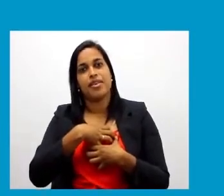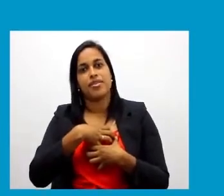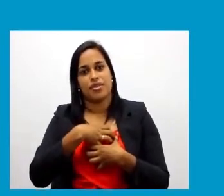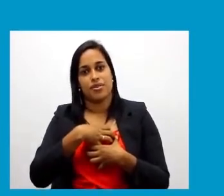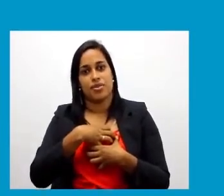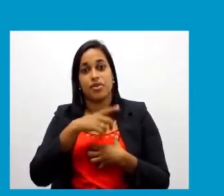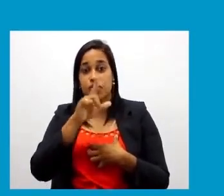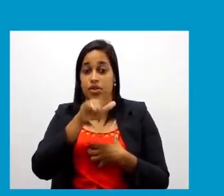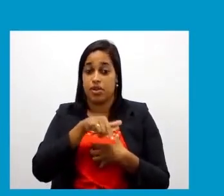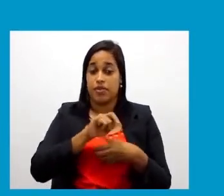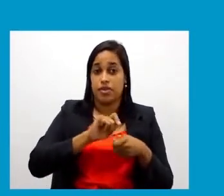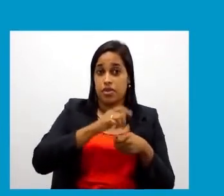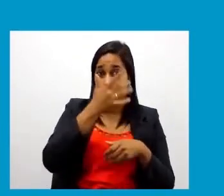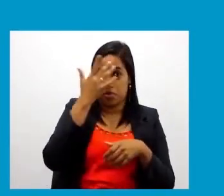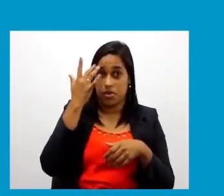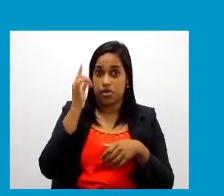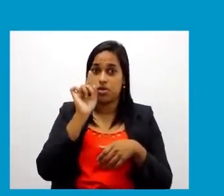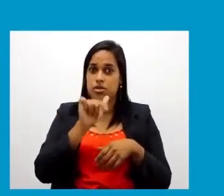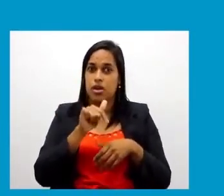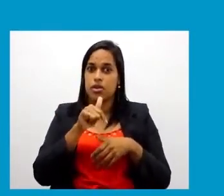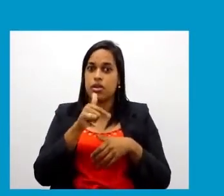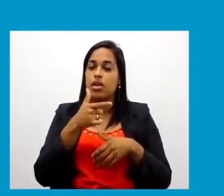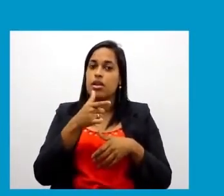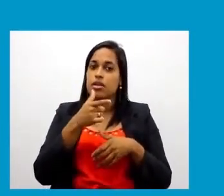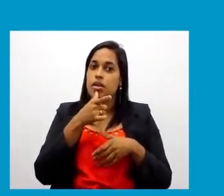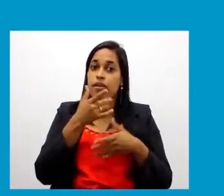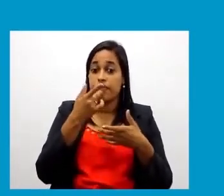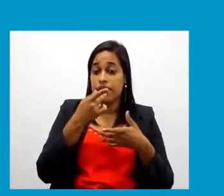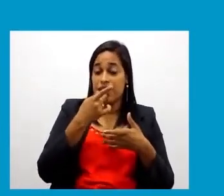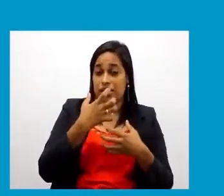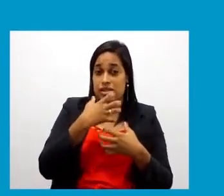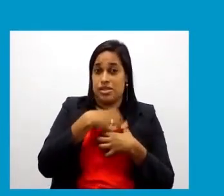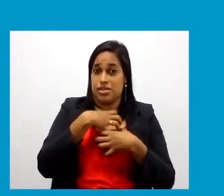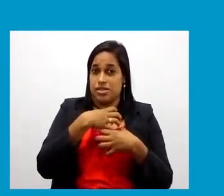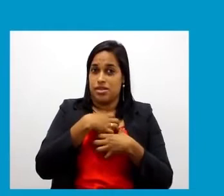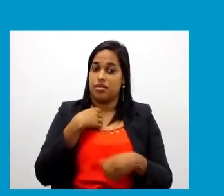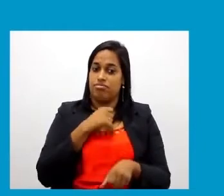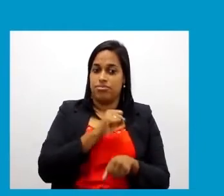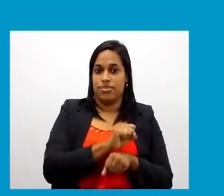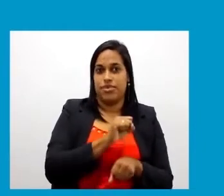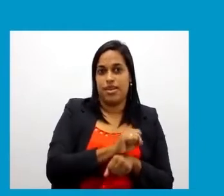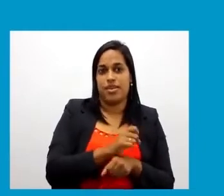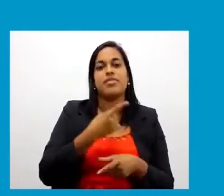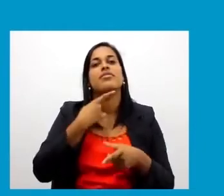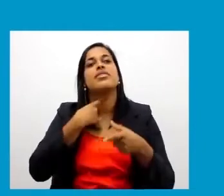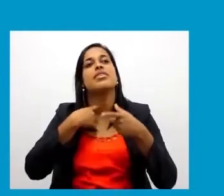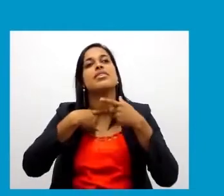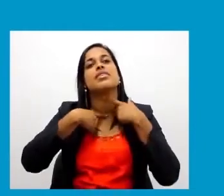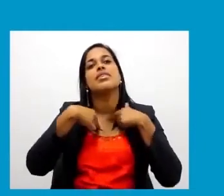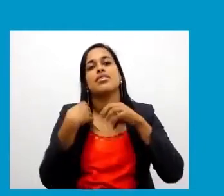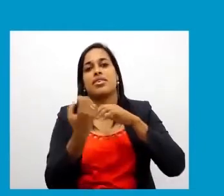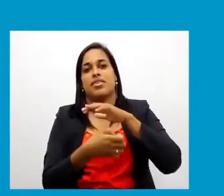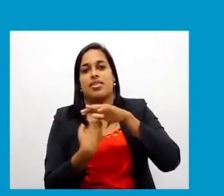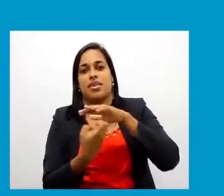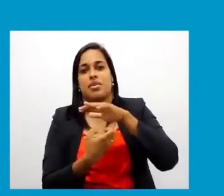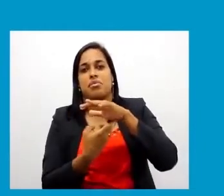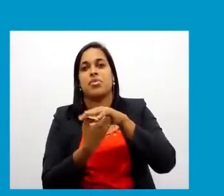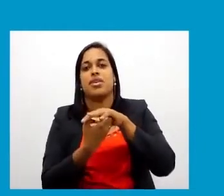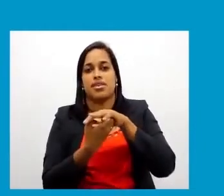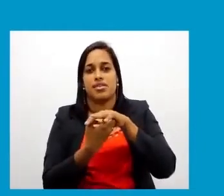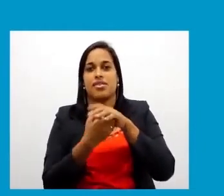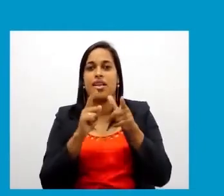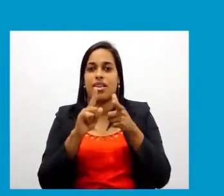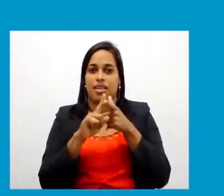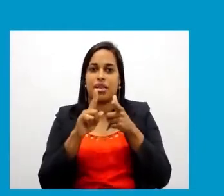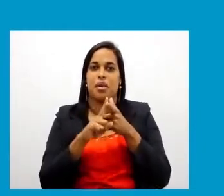aspirações. Quando eu faço isso com as pessoas, quando eu permito que elas digam o que elas sentem, o que elas esperam, o que elas desejam da empresa, eu de algum